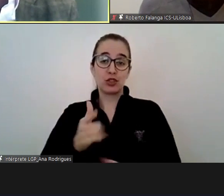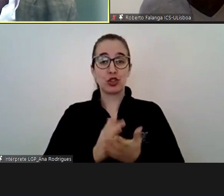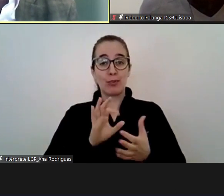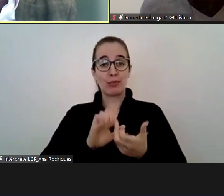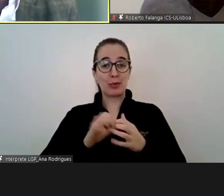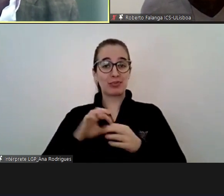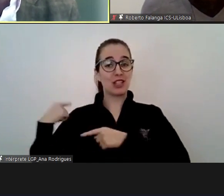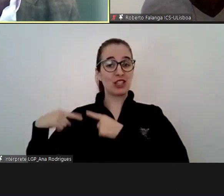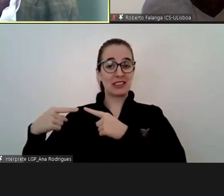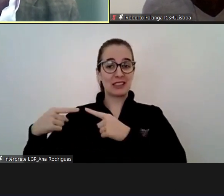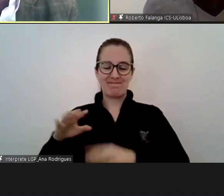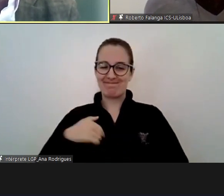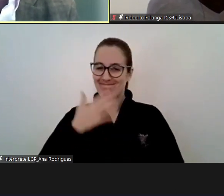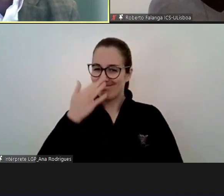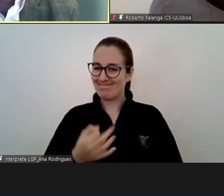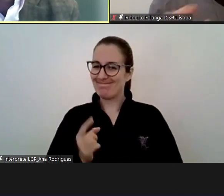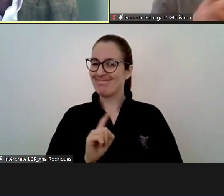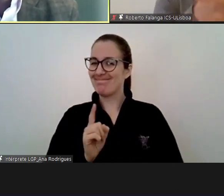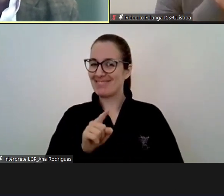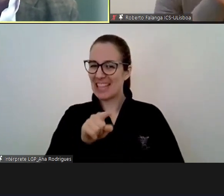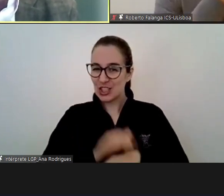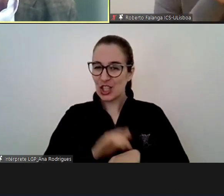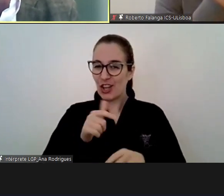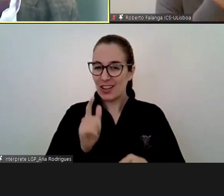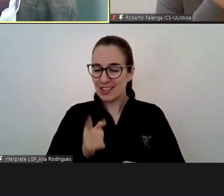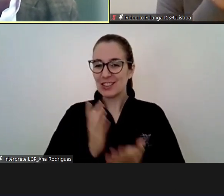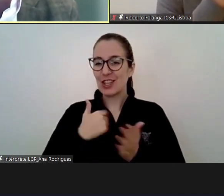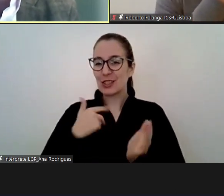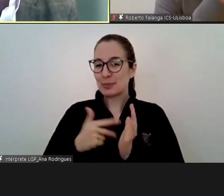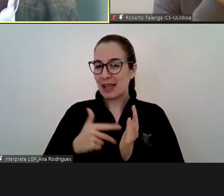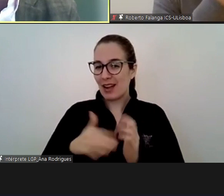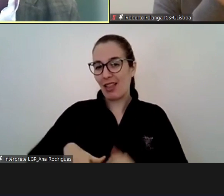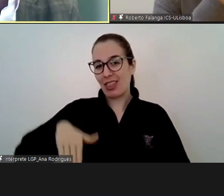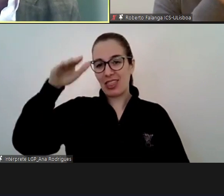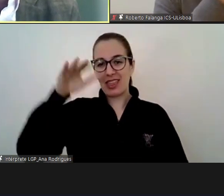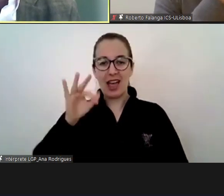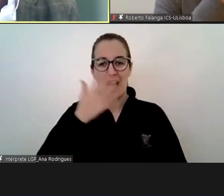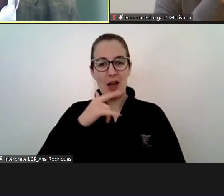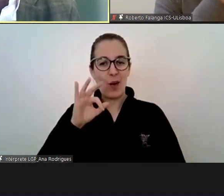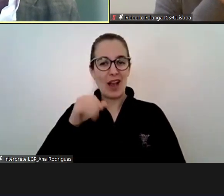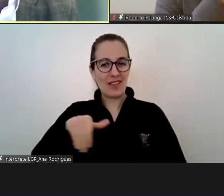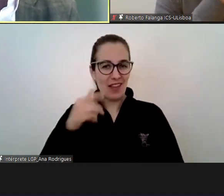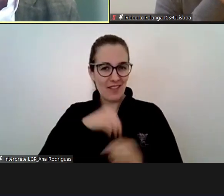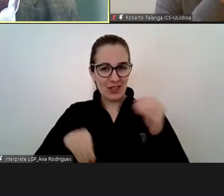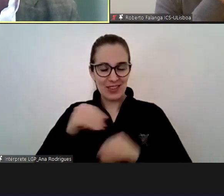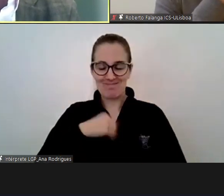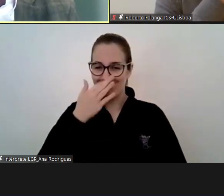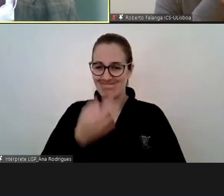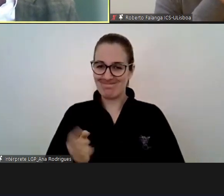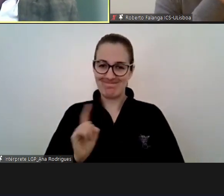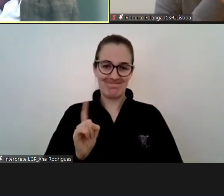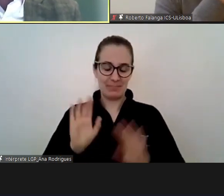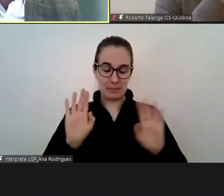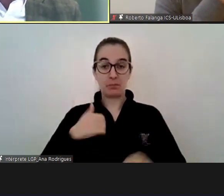que a coisa é mais profunda do que simplesmente Claro. dizer temos que esperar cada um que chega aos 40 anos e começa a votar. Eu acho que há aqui várias